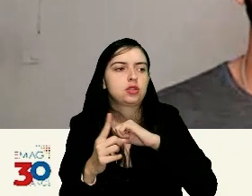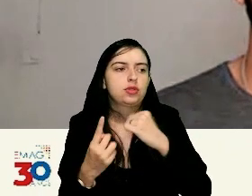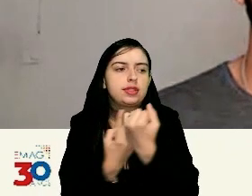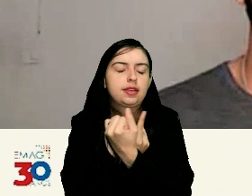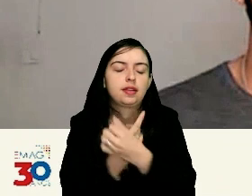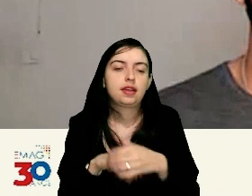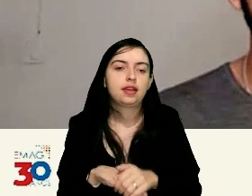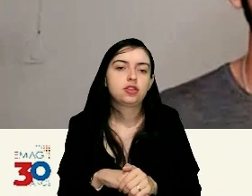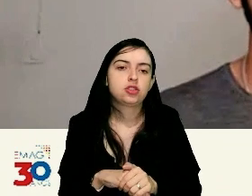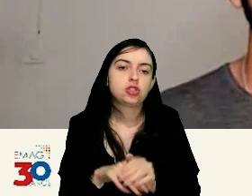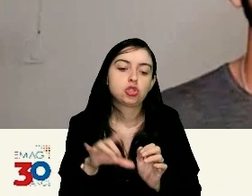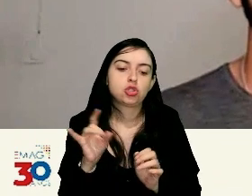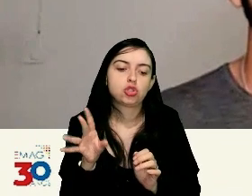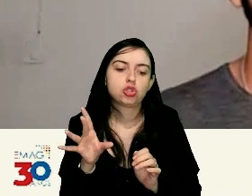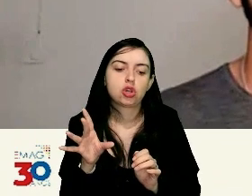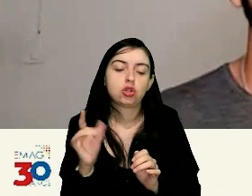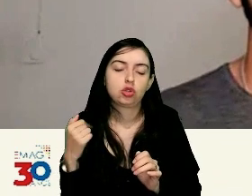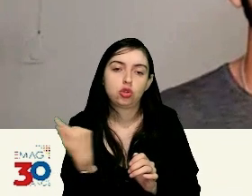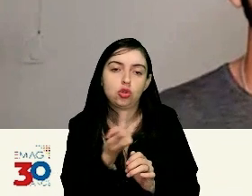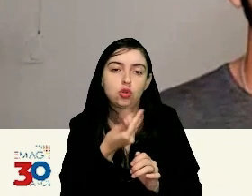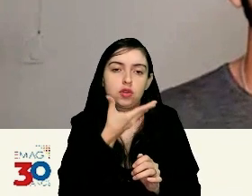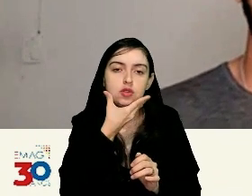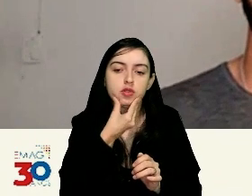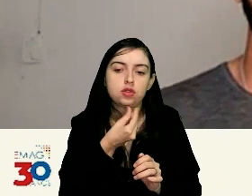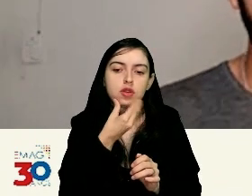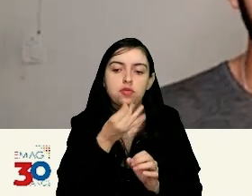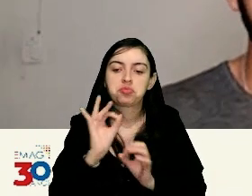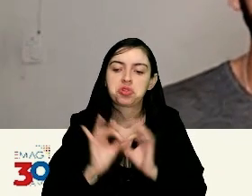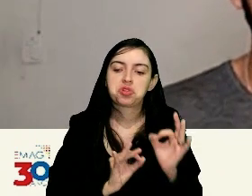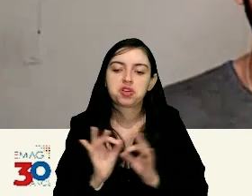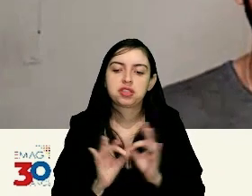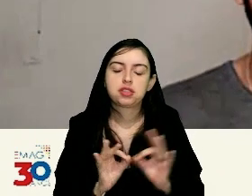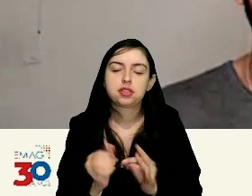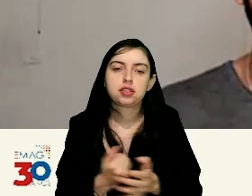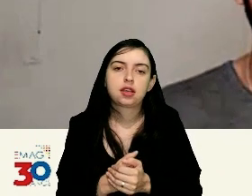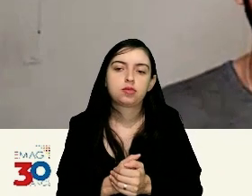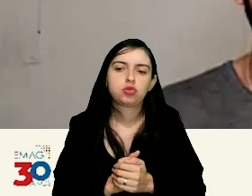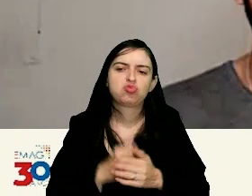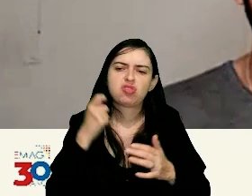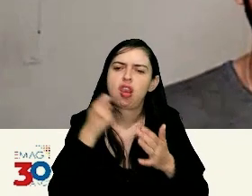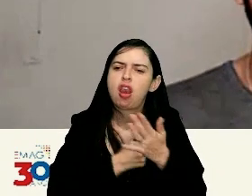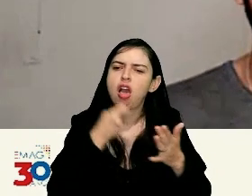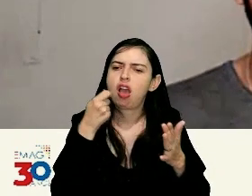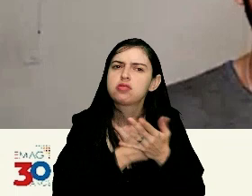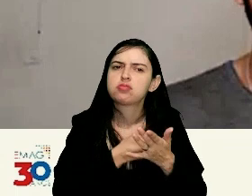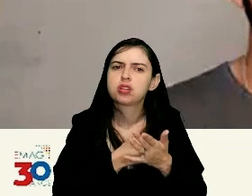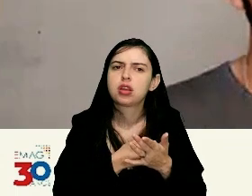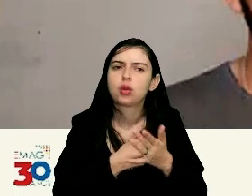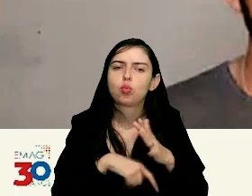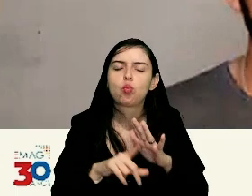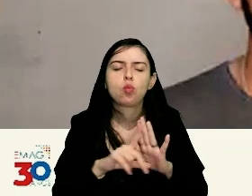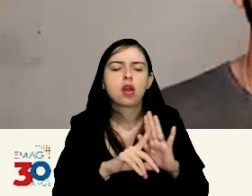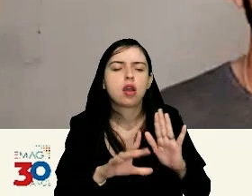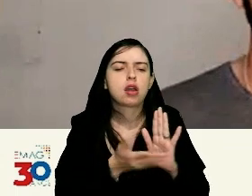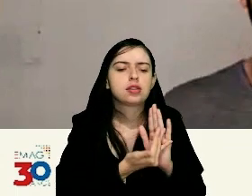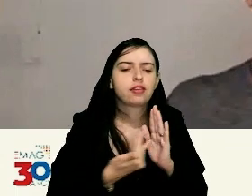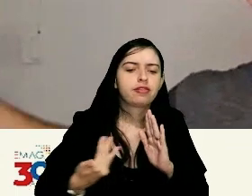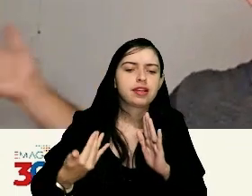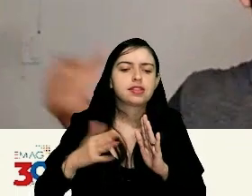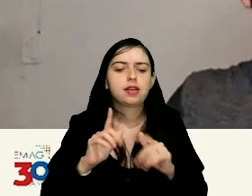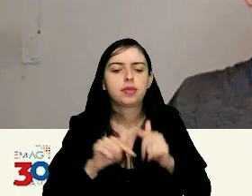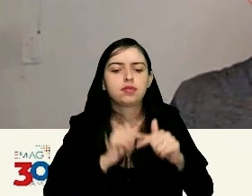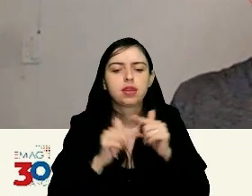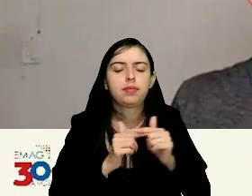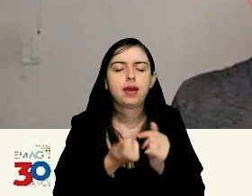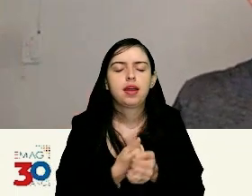somente quando nós homens nos organizarmos e lutarmos por uma licença paternidade digna, né? Porque se